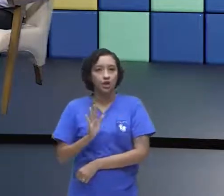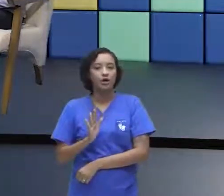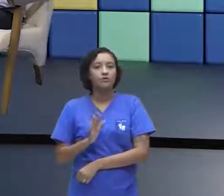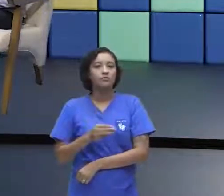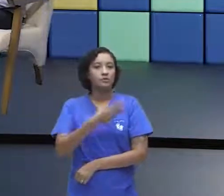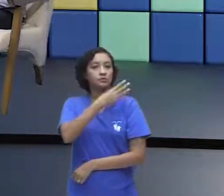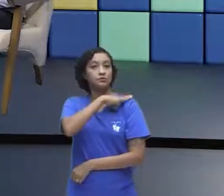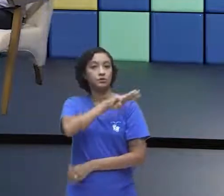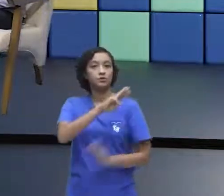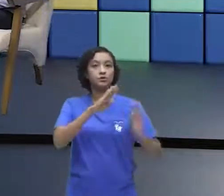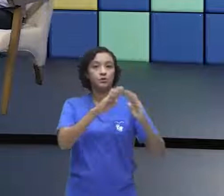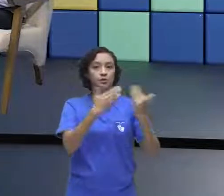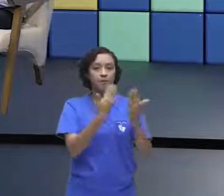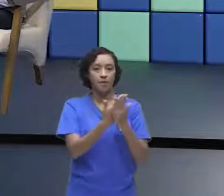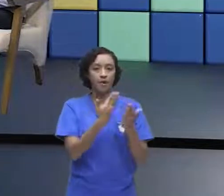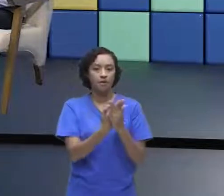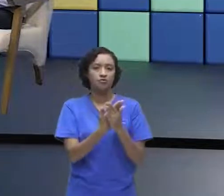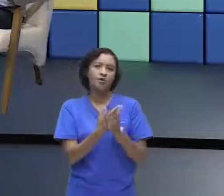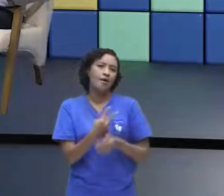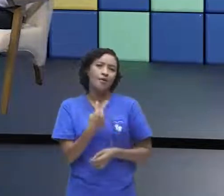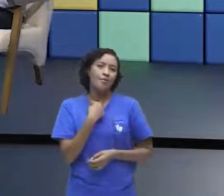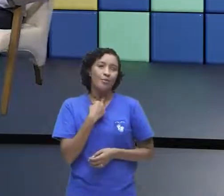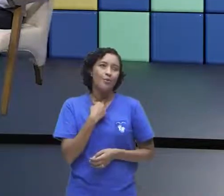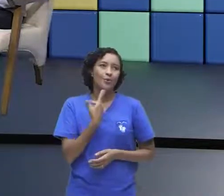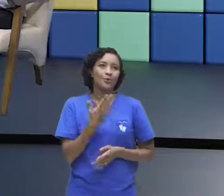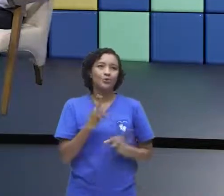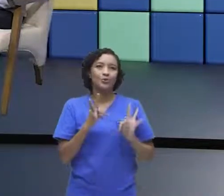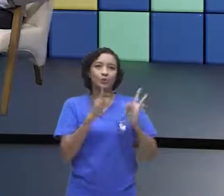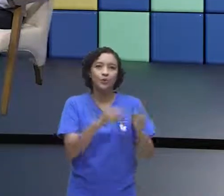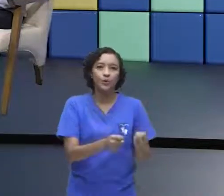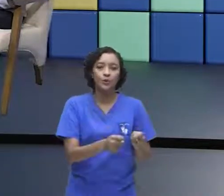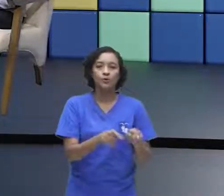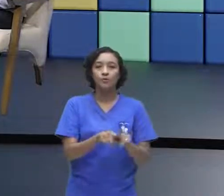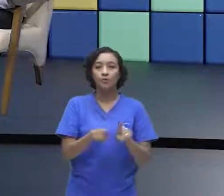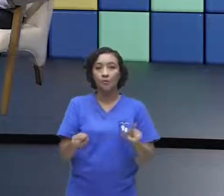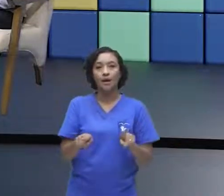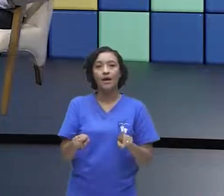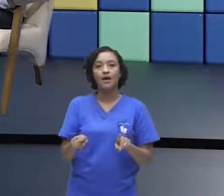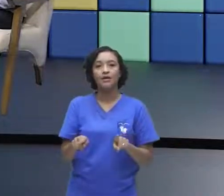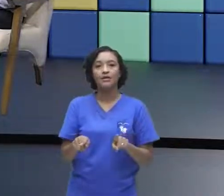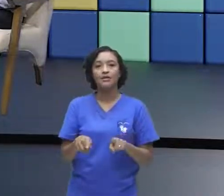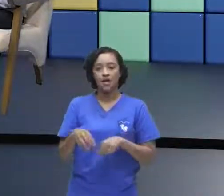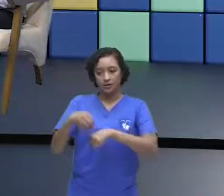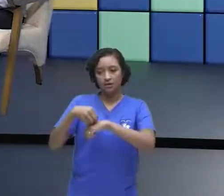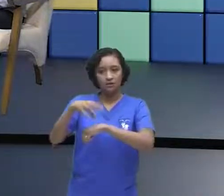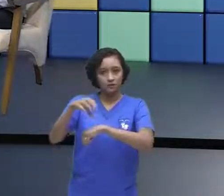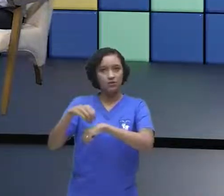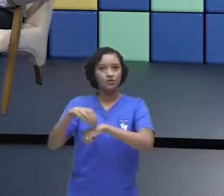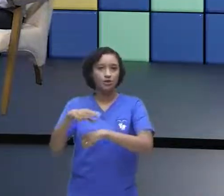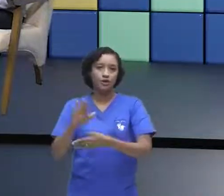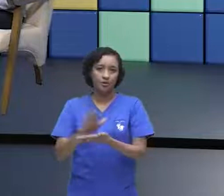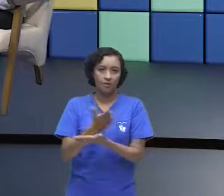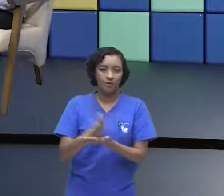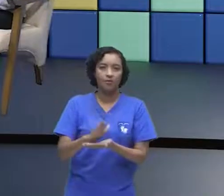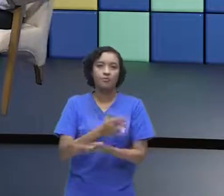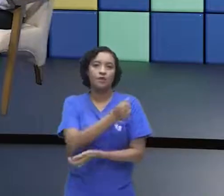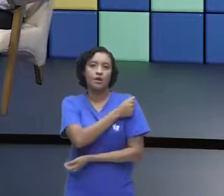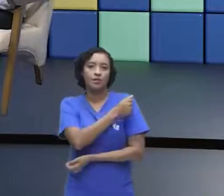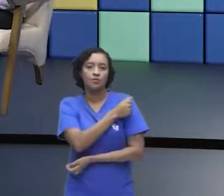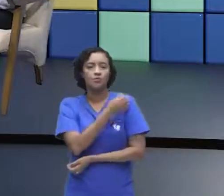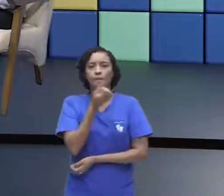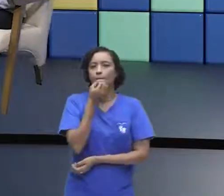consegue fazer com todos, mas assim, o que a gente conseguir fazer até o final do mês, a gente está com eles lá. Então é muito bom essa interação,